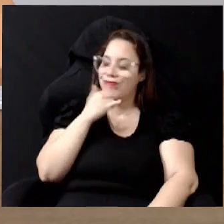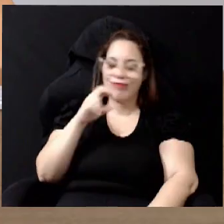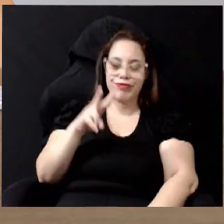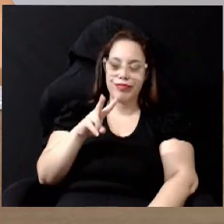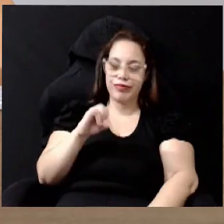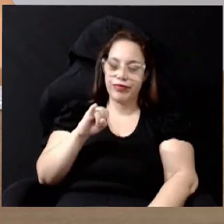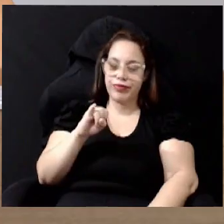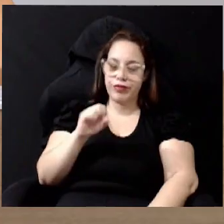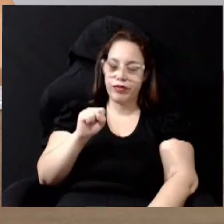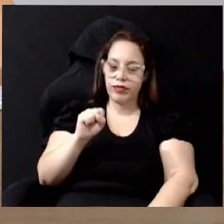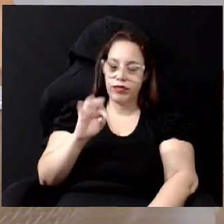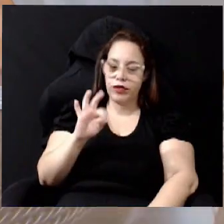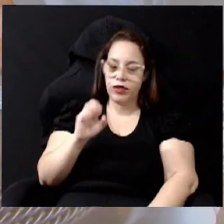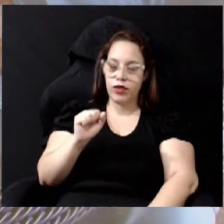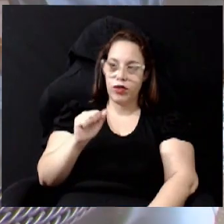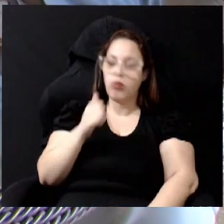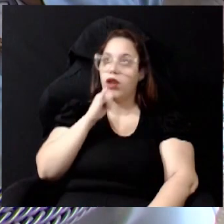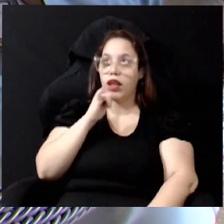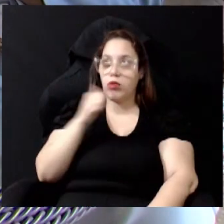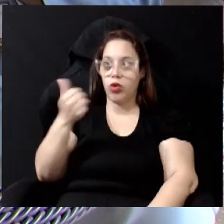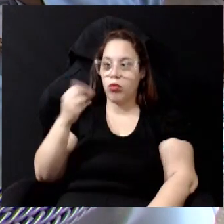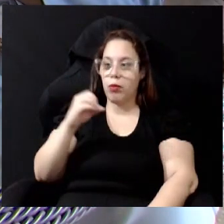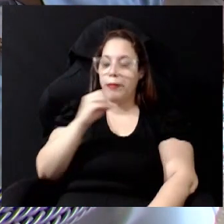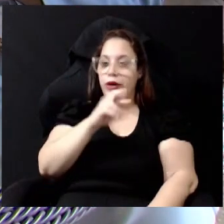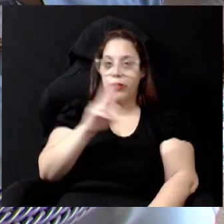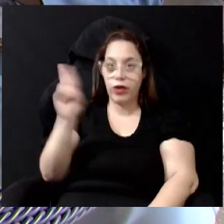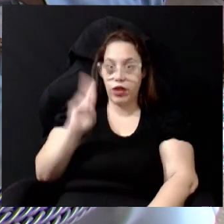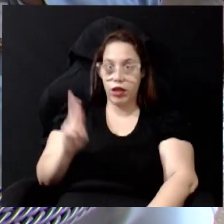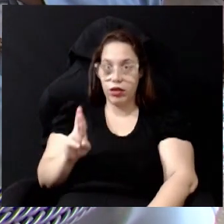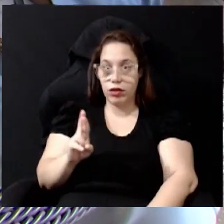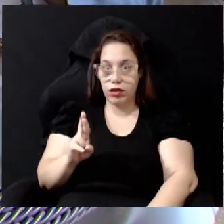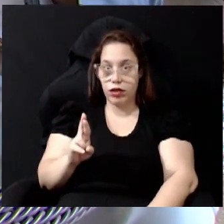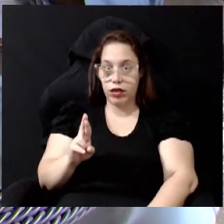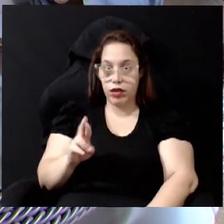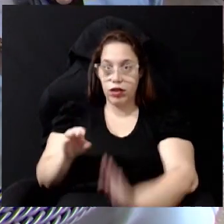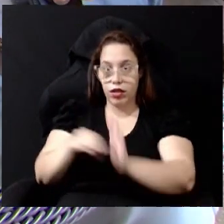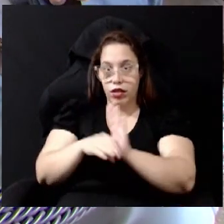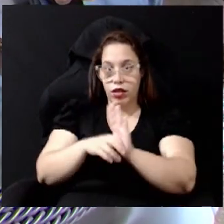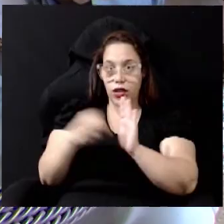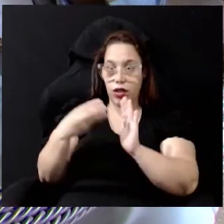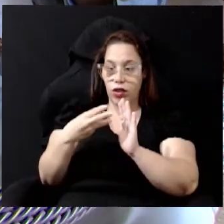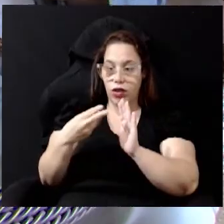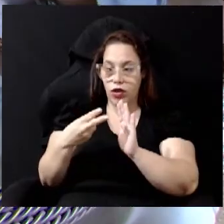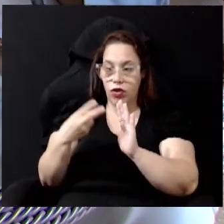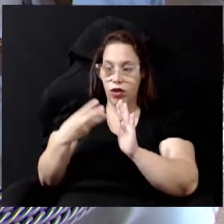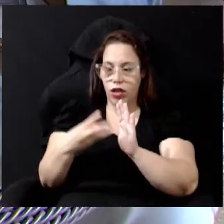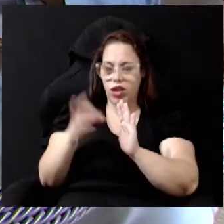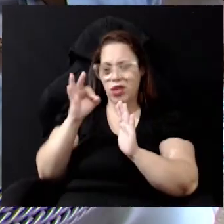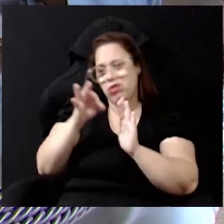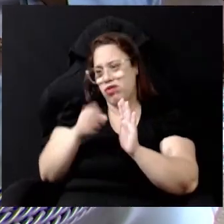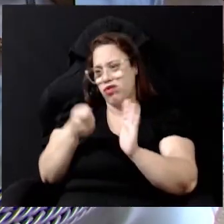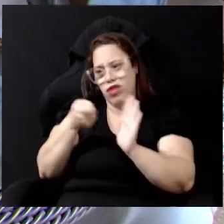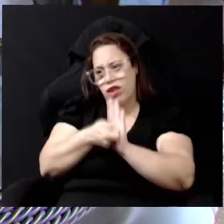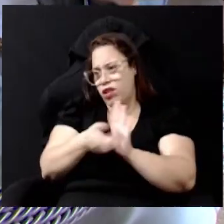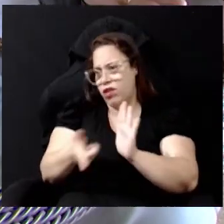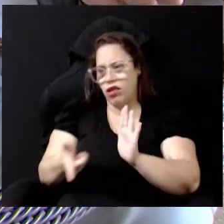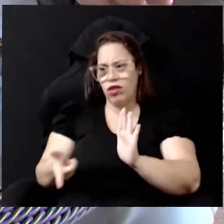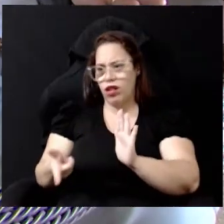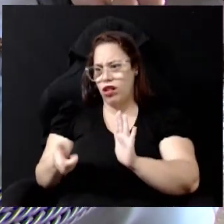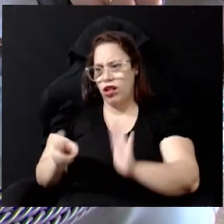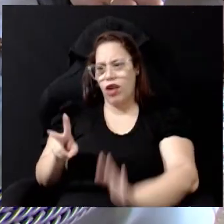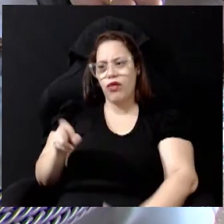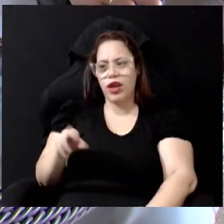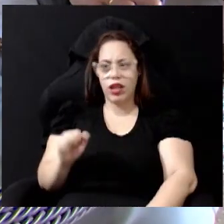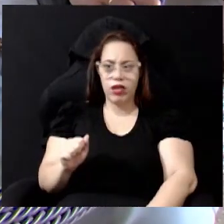lá, R$ 1.000, cujo desconto à vista é de 2, 3%, não vale a pena você pagar o valor à vista. Vale a pena